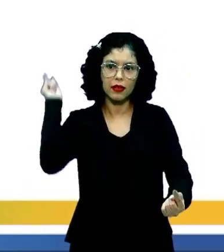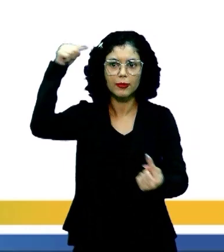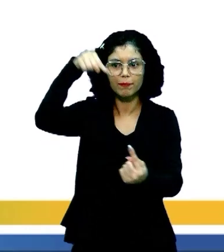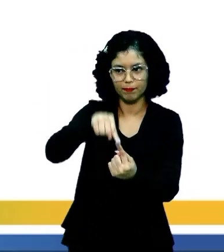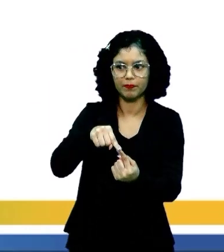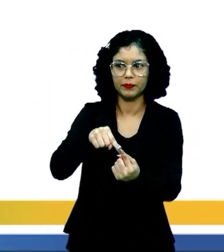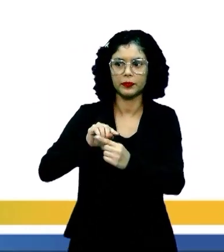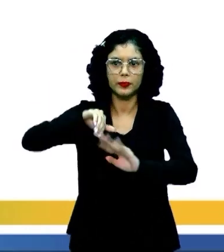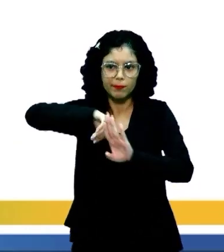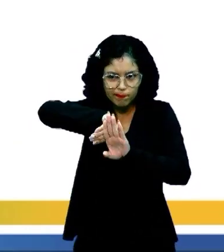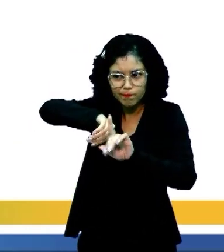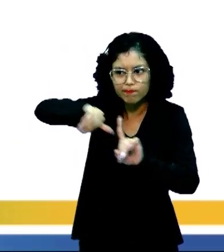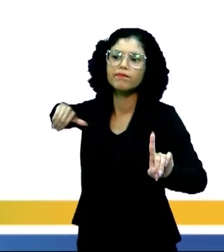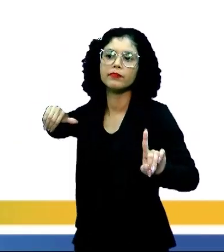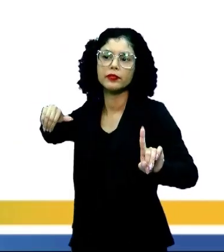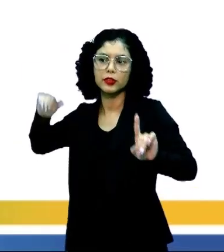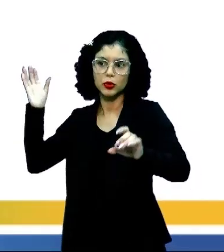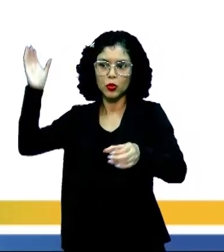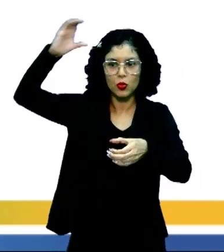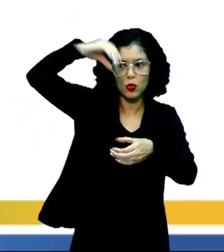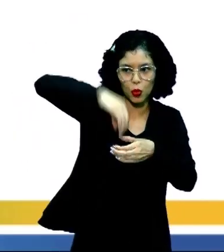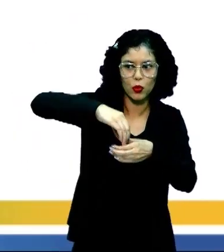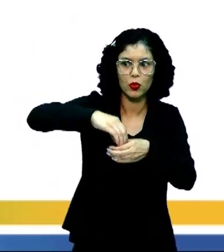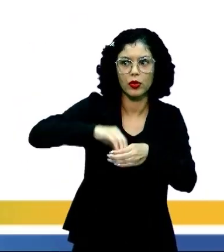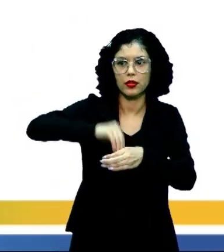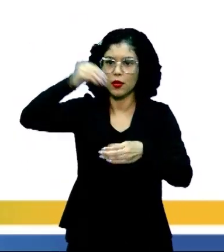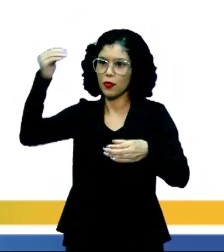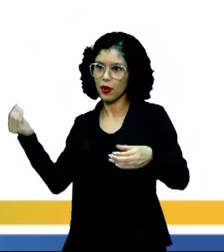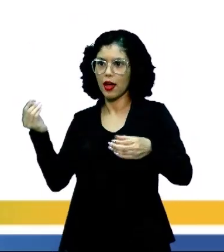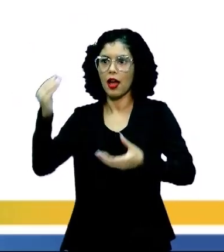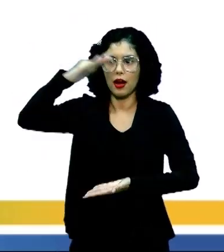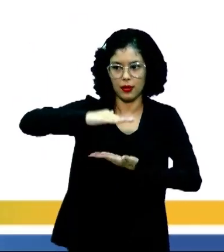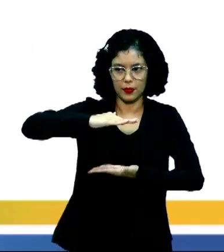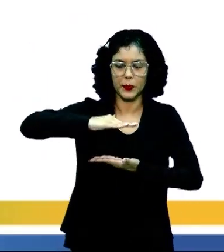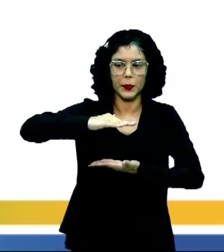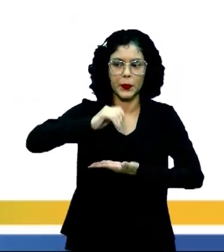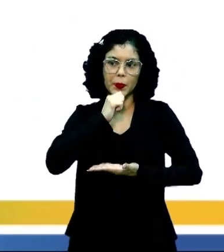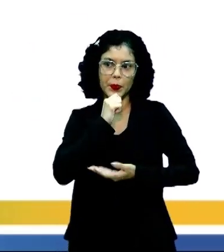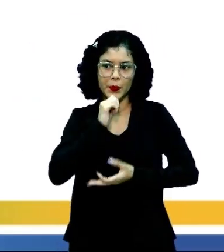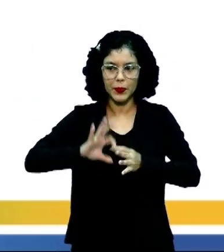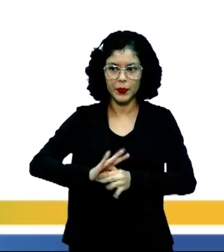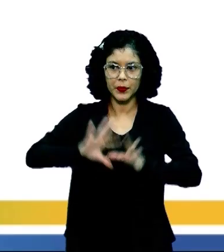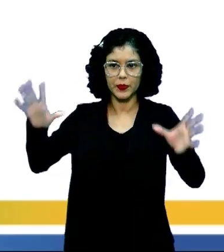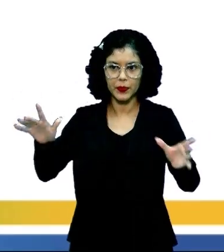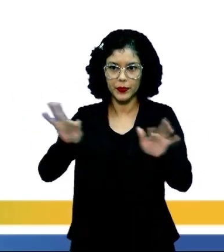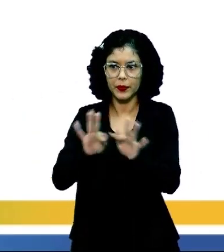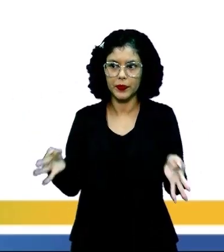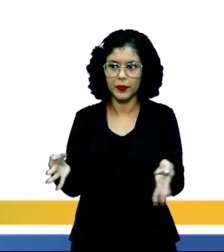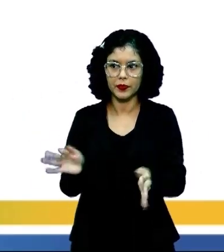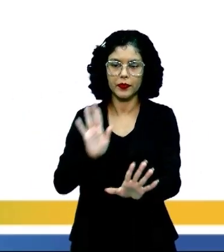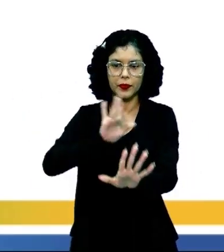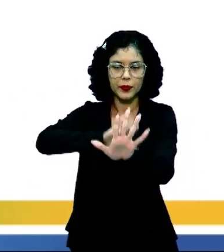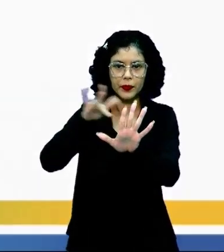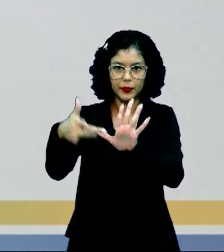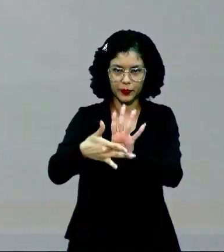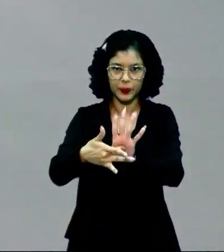disputa. Não meta dentro e fora lata absoluta, deixe-a simplesmente